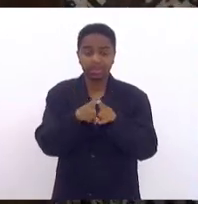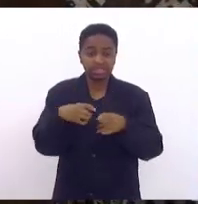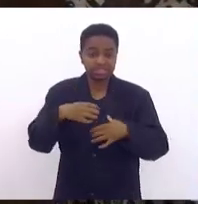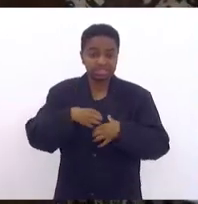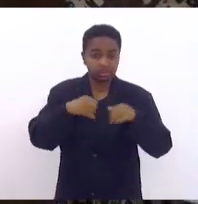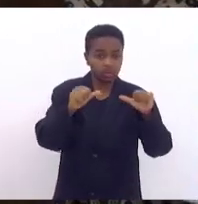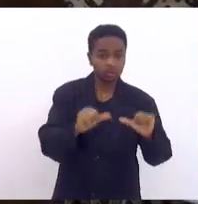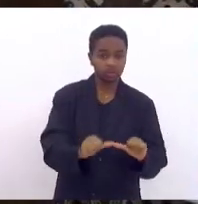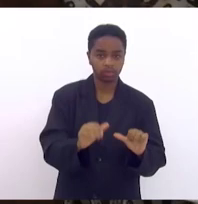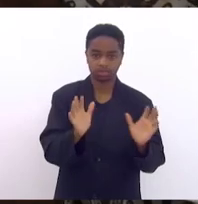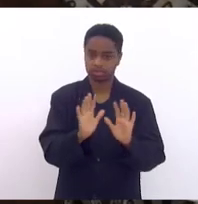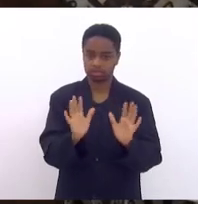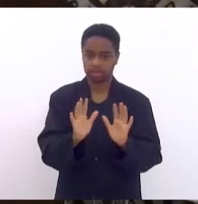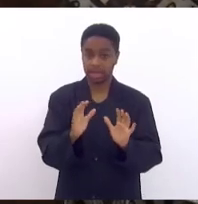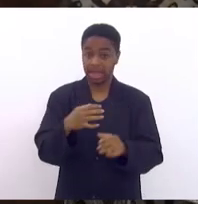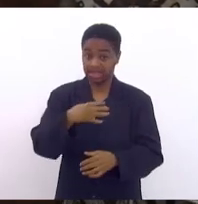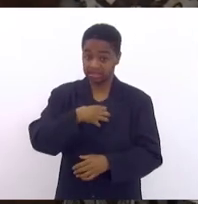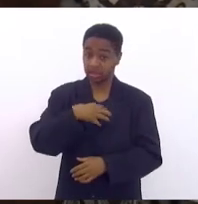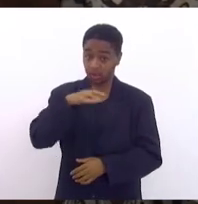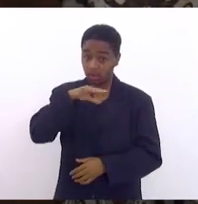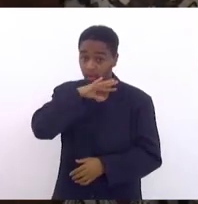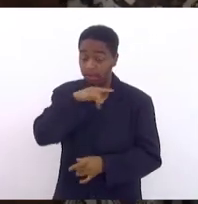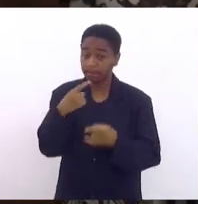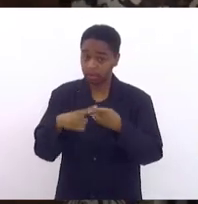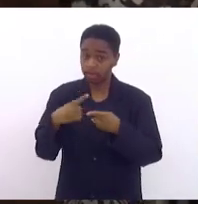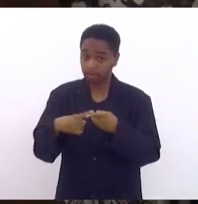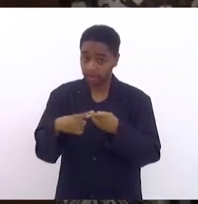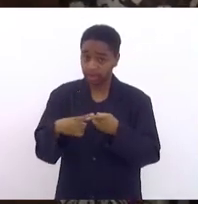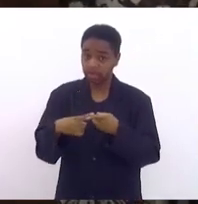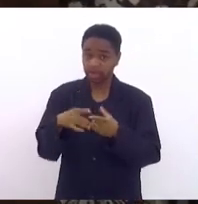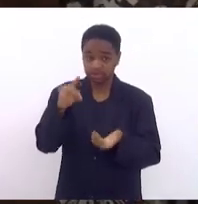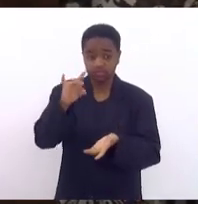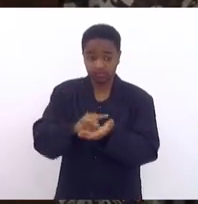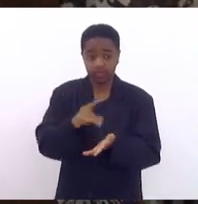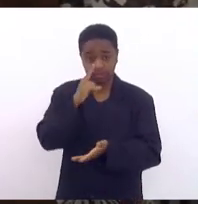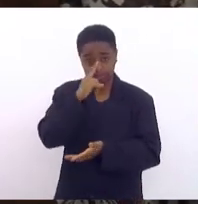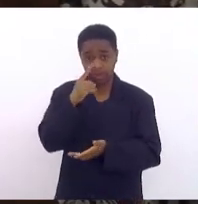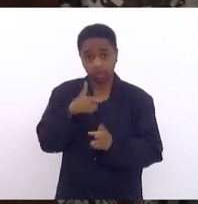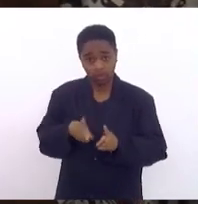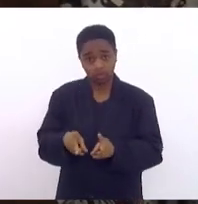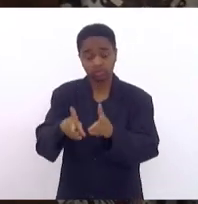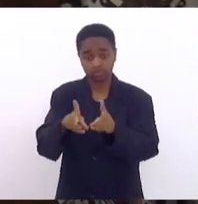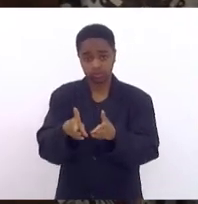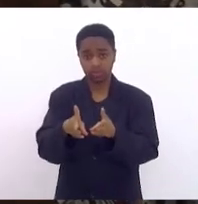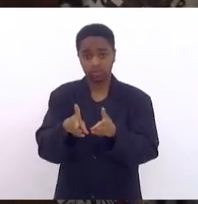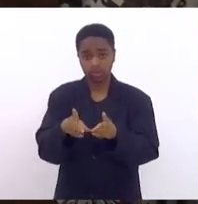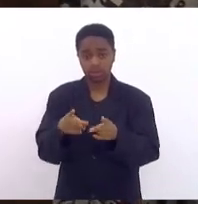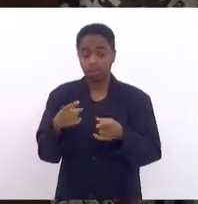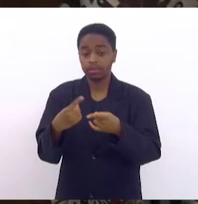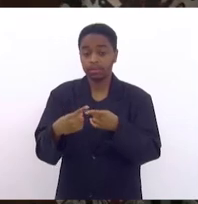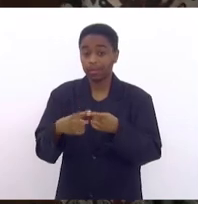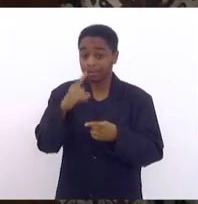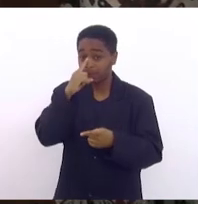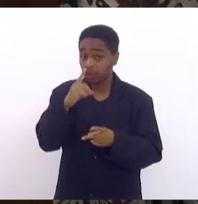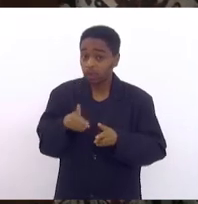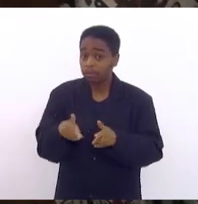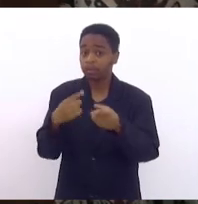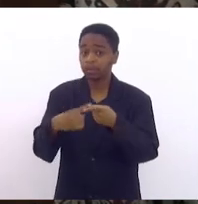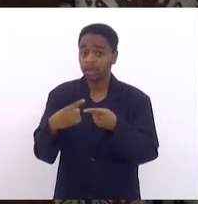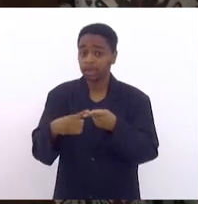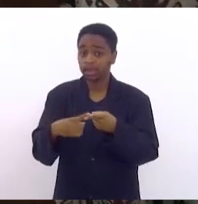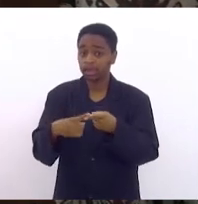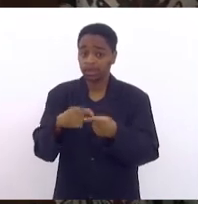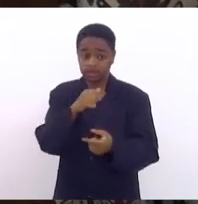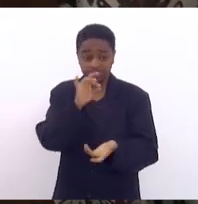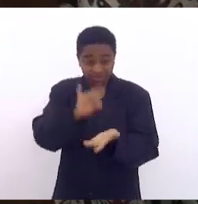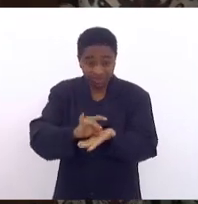má. A sensação está má porque a situação está muito má. E está muito má porque o Rio está entregue. Essa